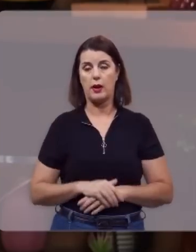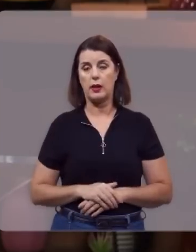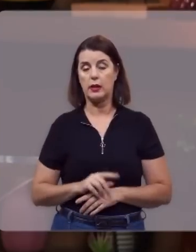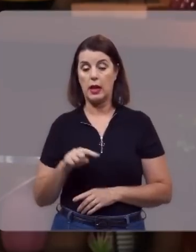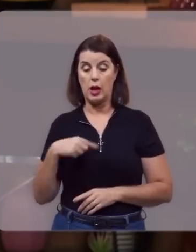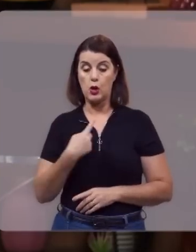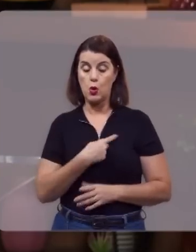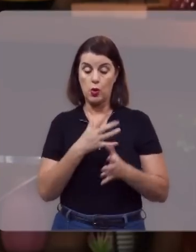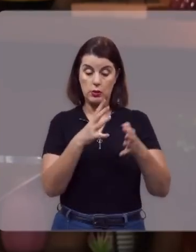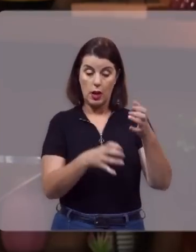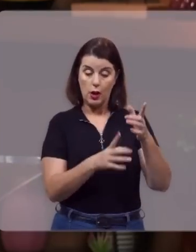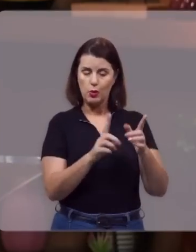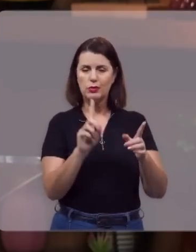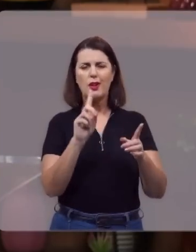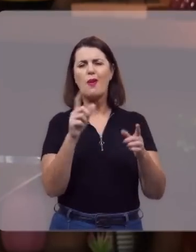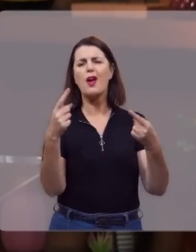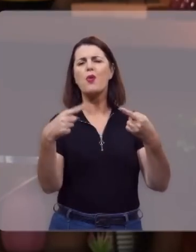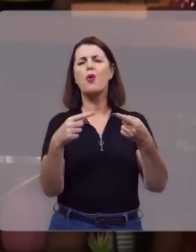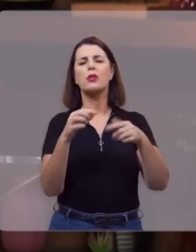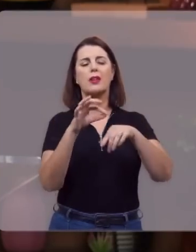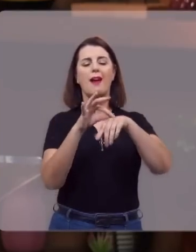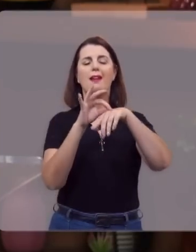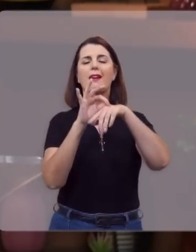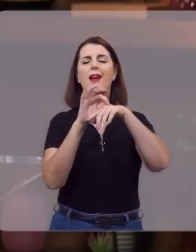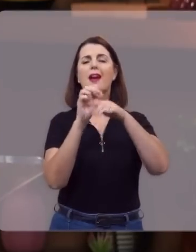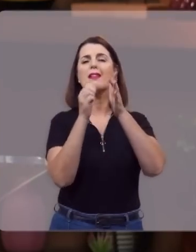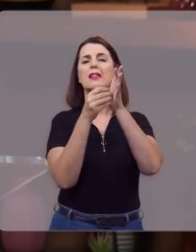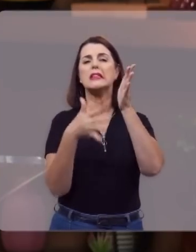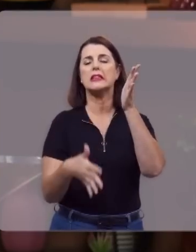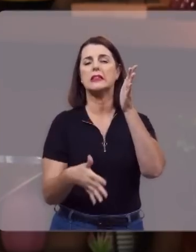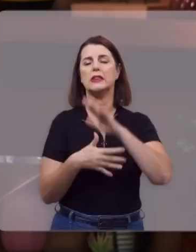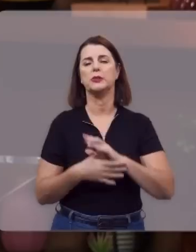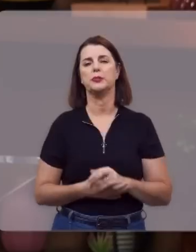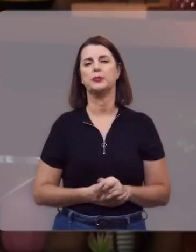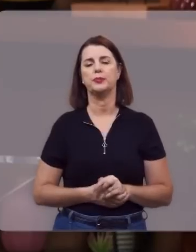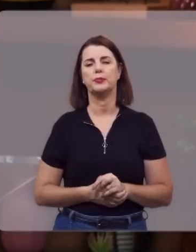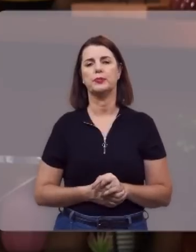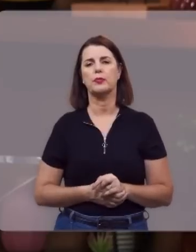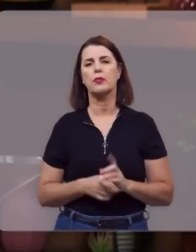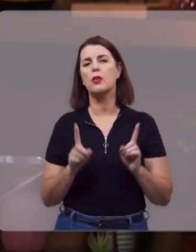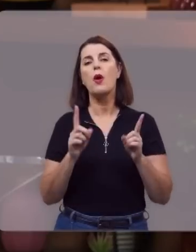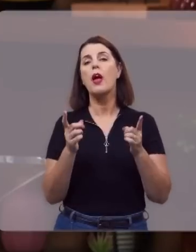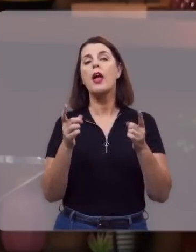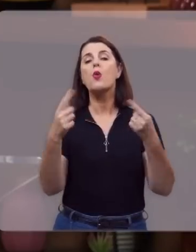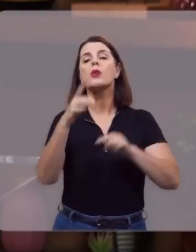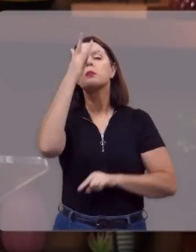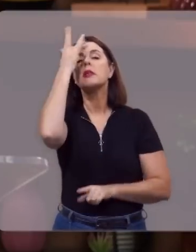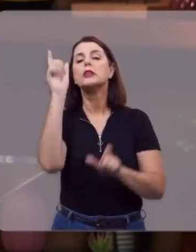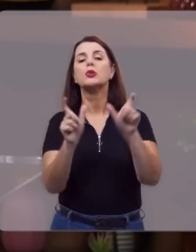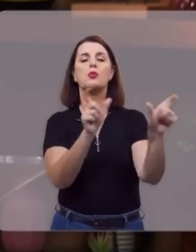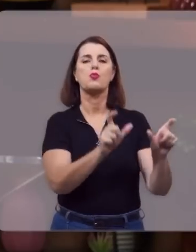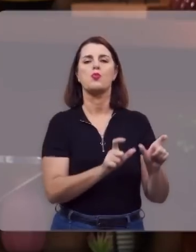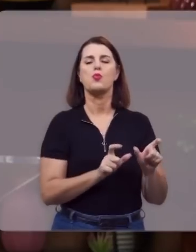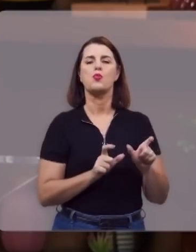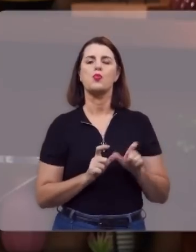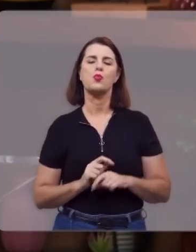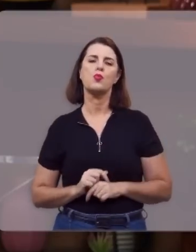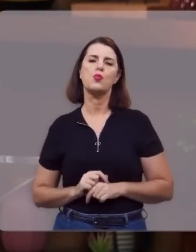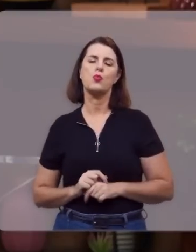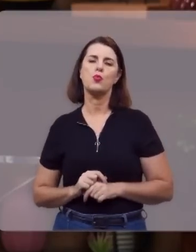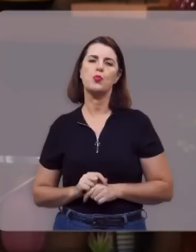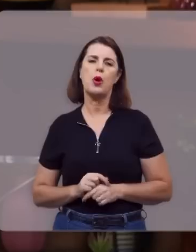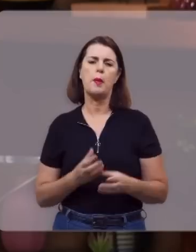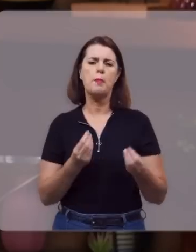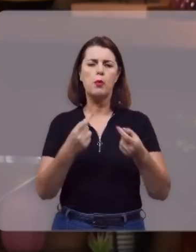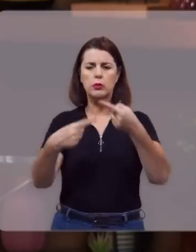nossa batalha não é contra carne e sangue, não é contra pessoas.